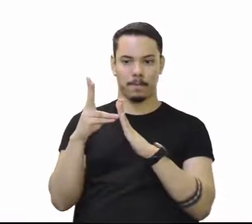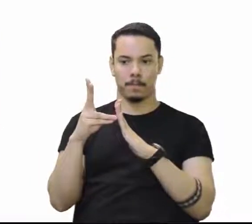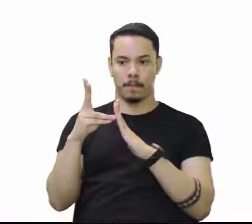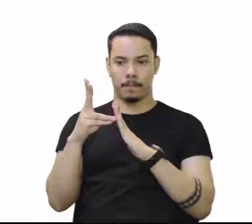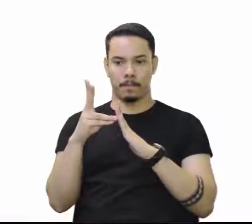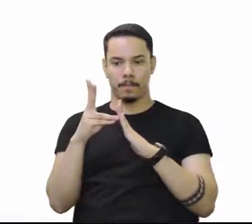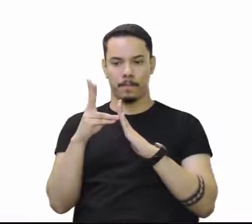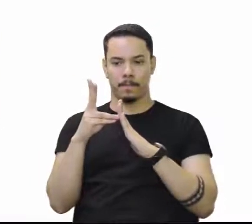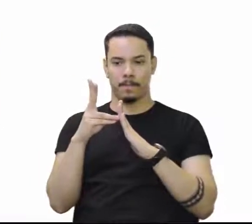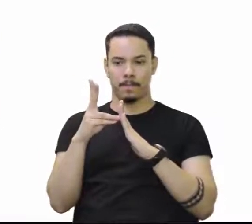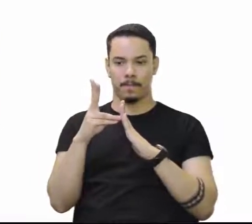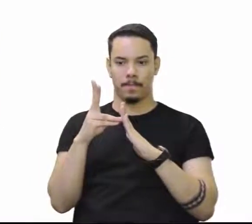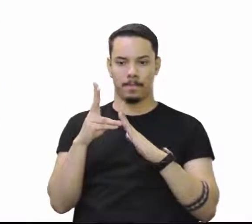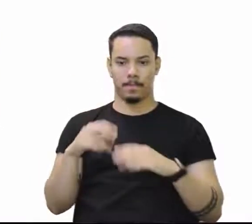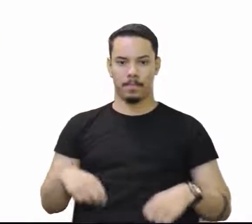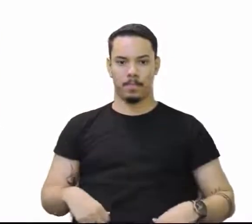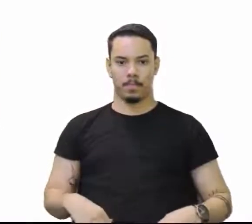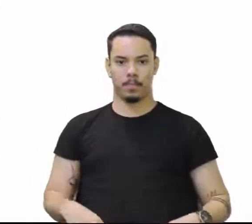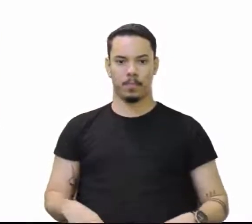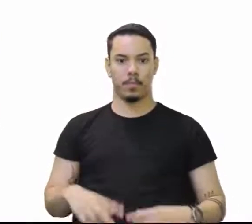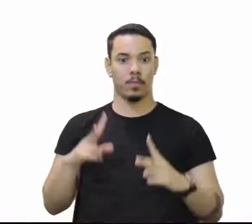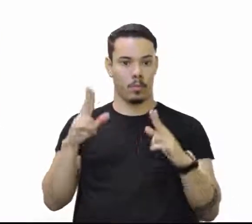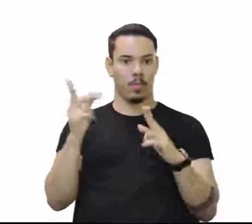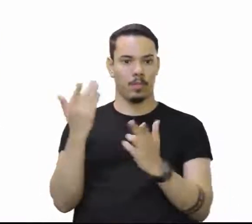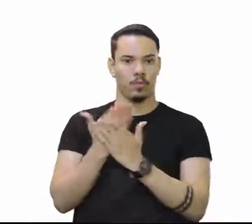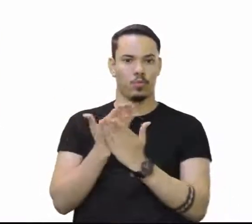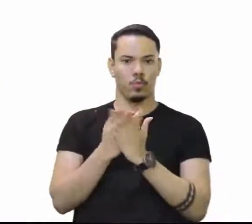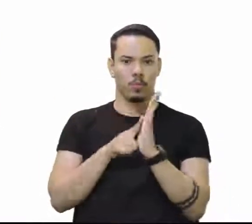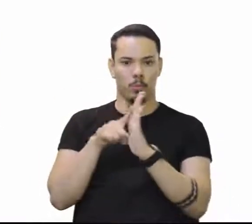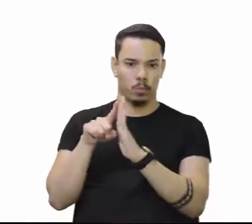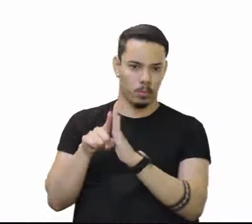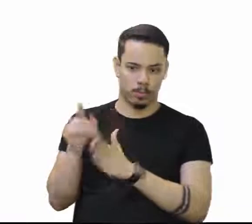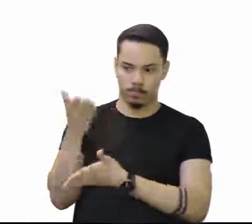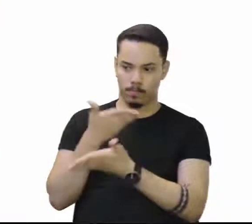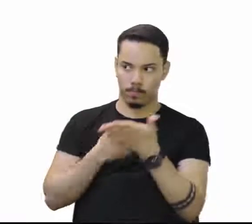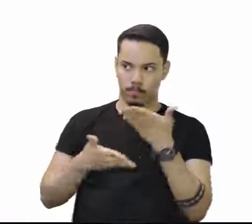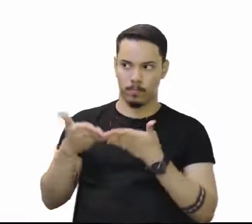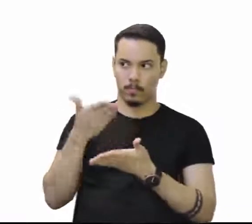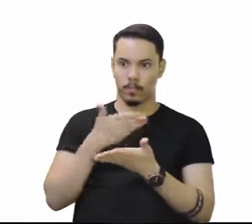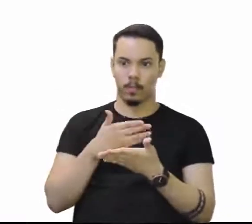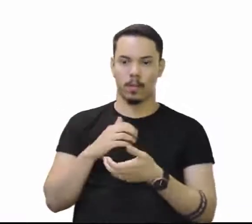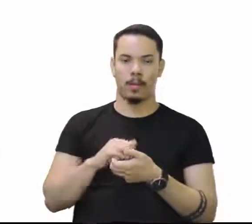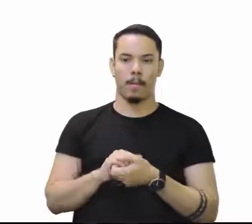Macurapes, que ele estava estudando.